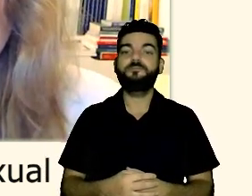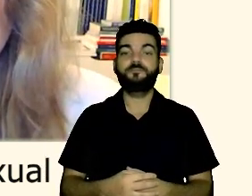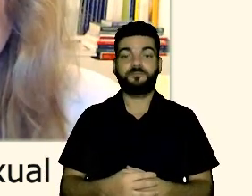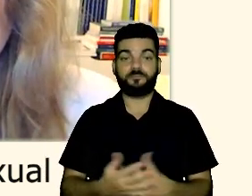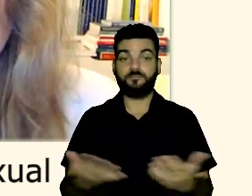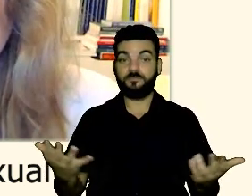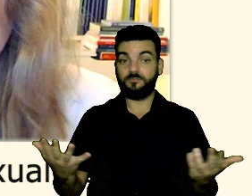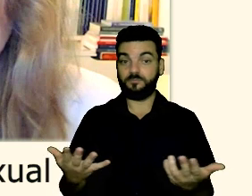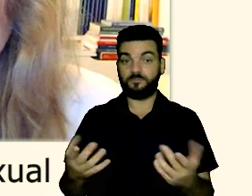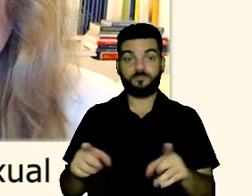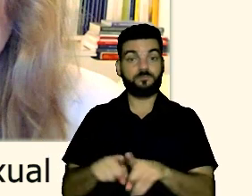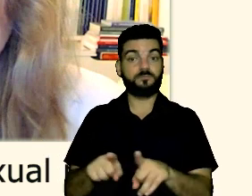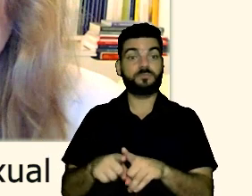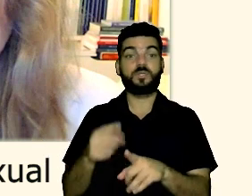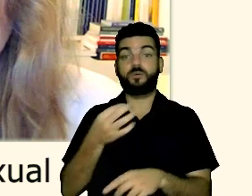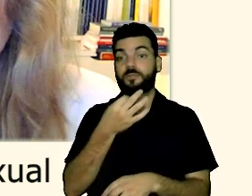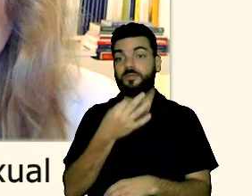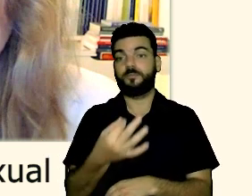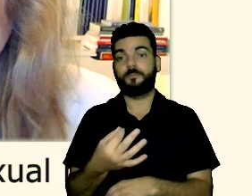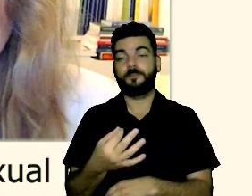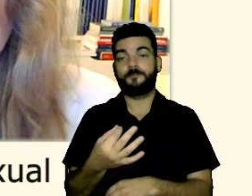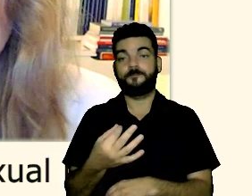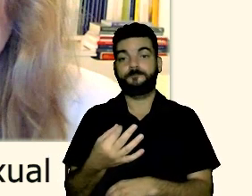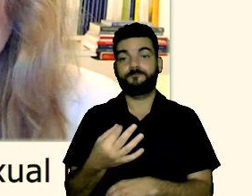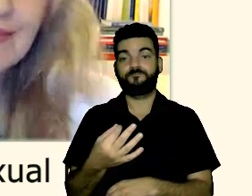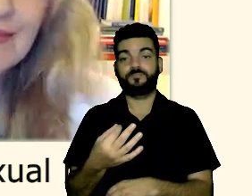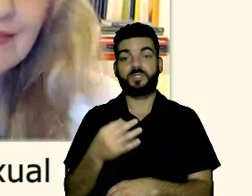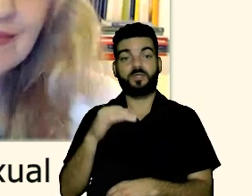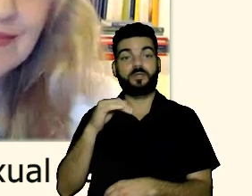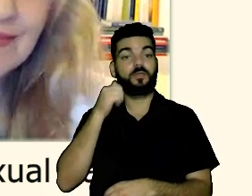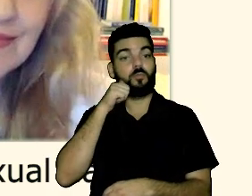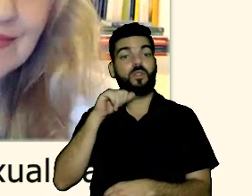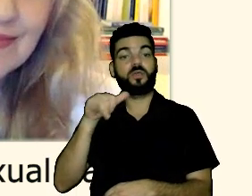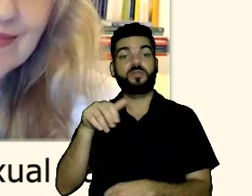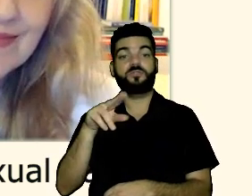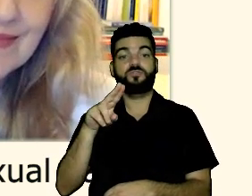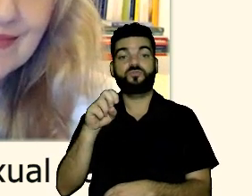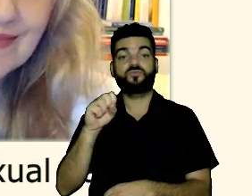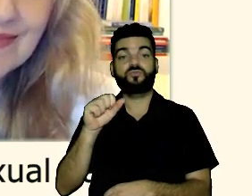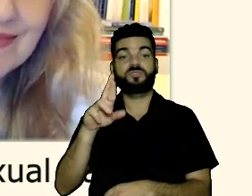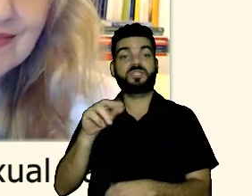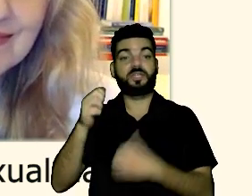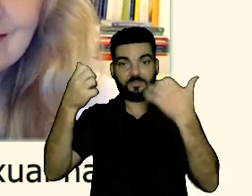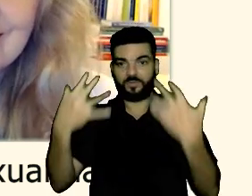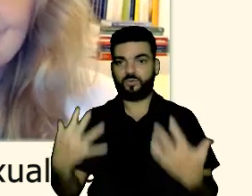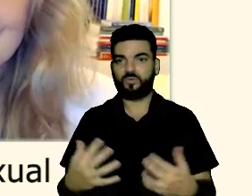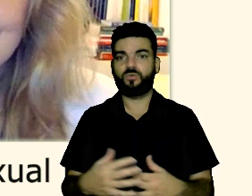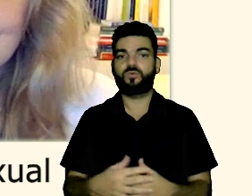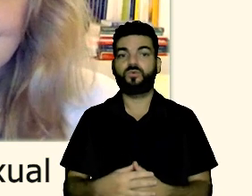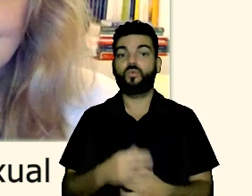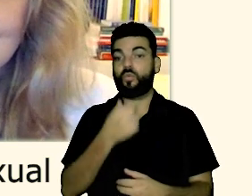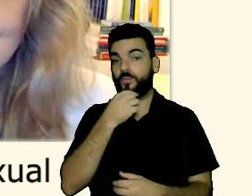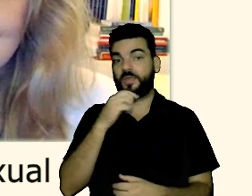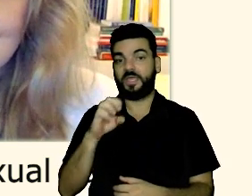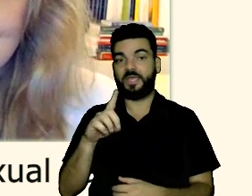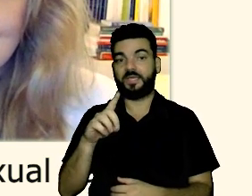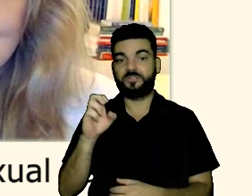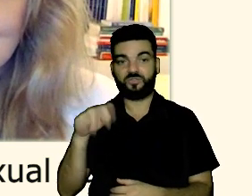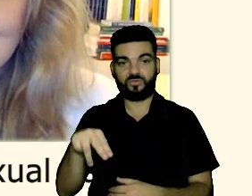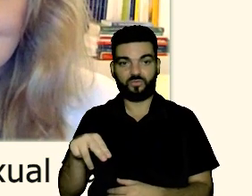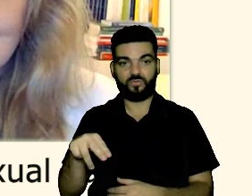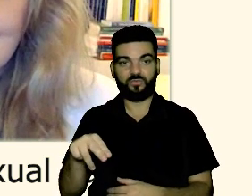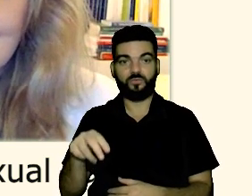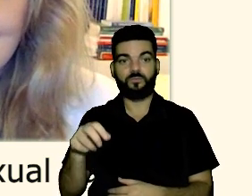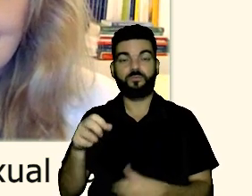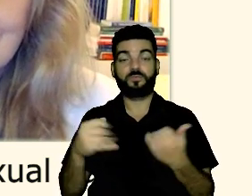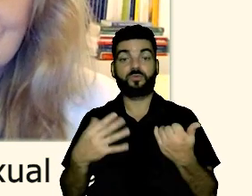muito a didática e também a profundidade dos conhecimentos, doutora Monique. Temos aqui também comentários